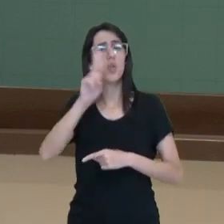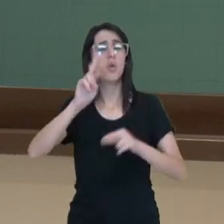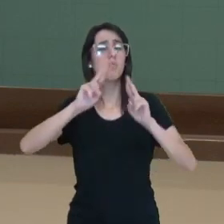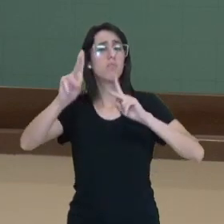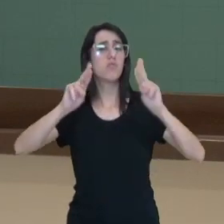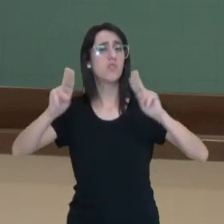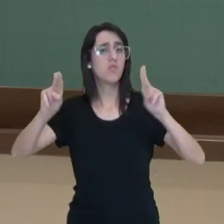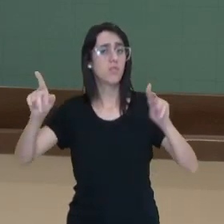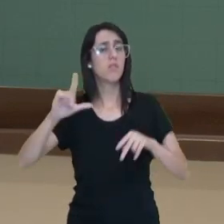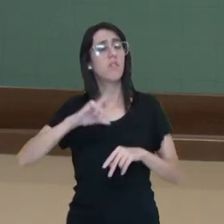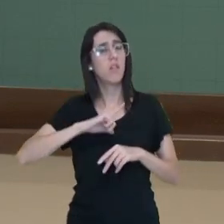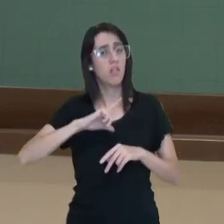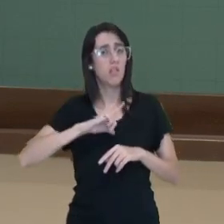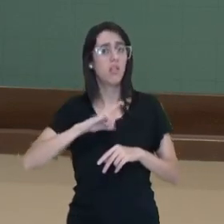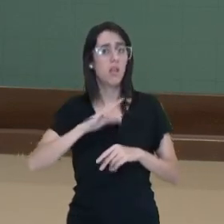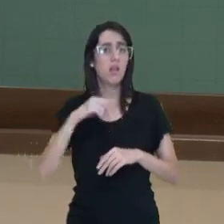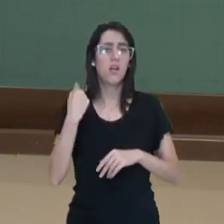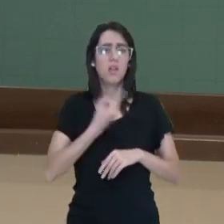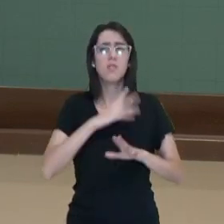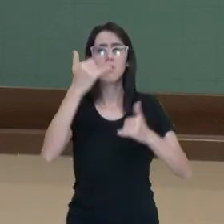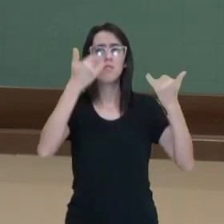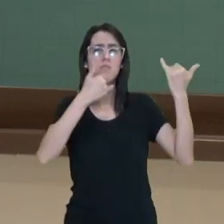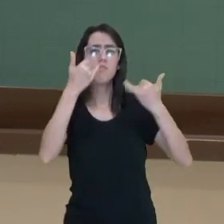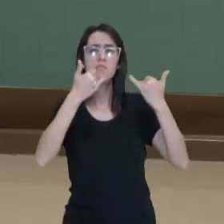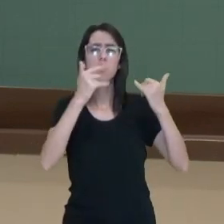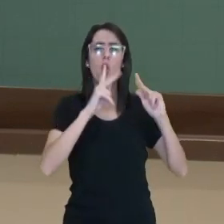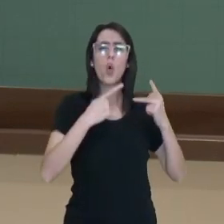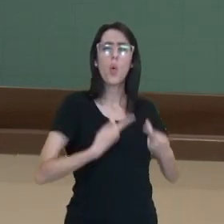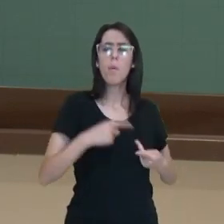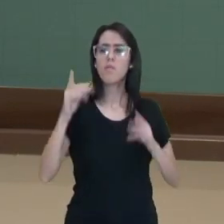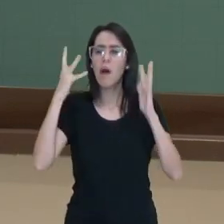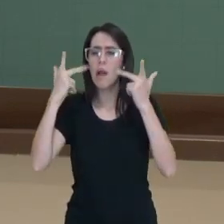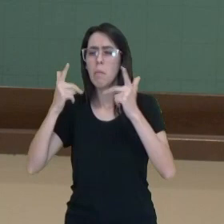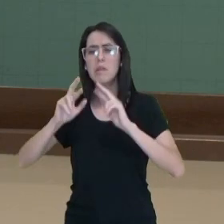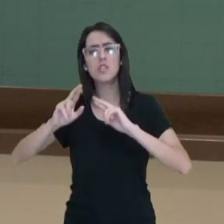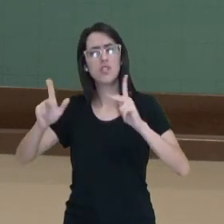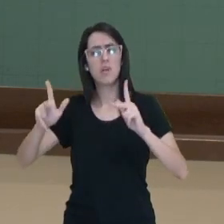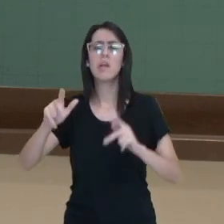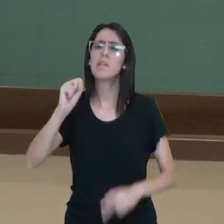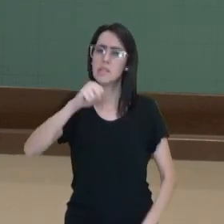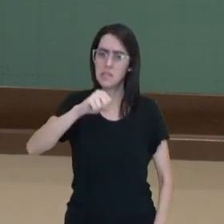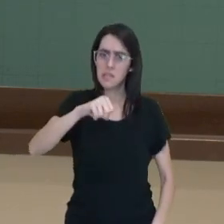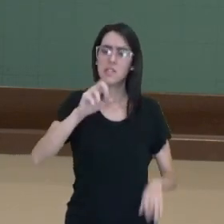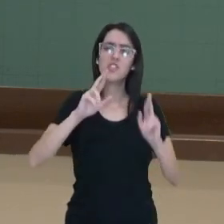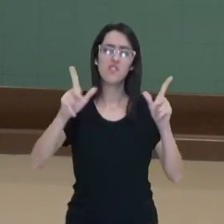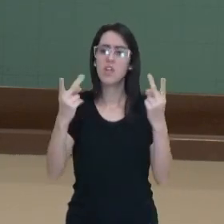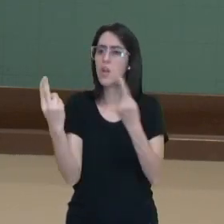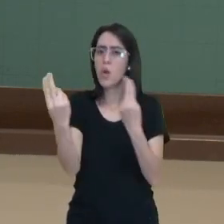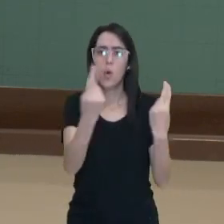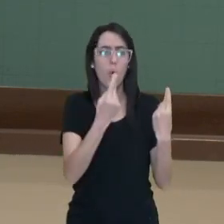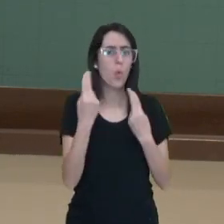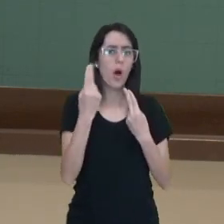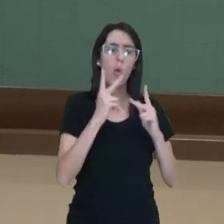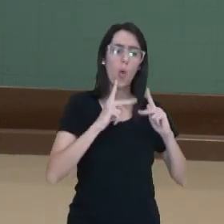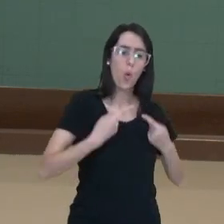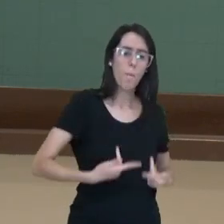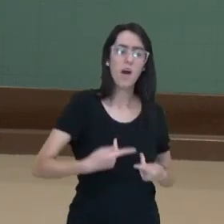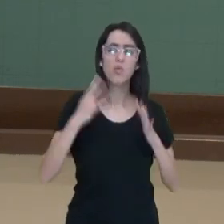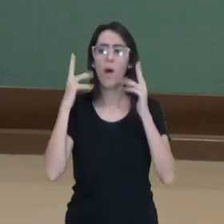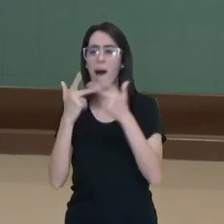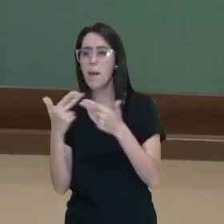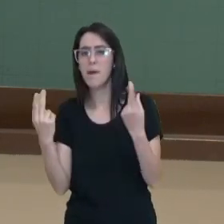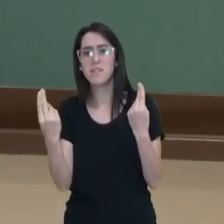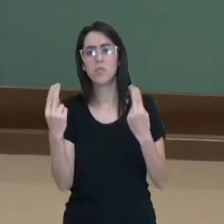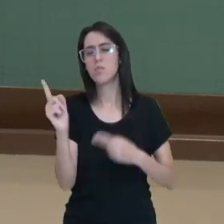diferentes das infecções que a gente geralmente ouve falar de humanos. Sim, elas são diferentes, né, não serão as mesmas doenças que vão afetar